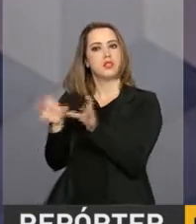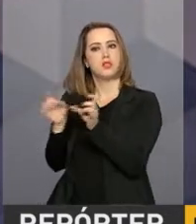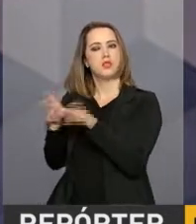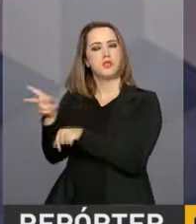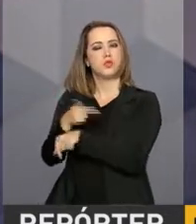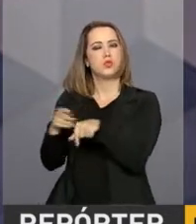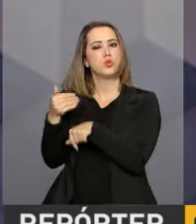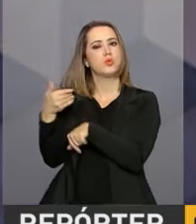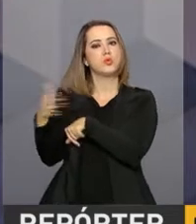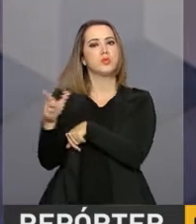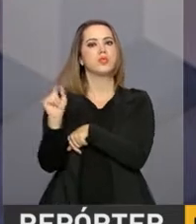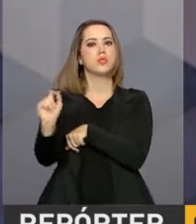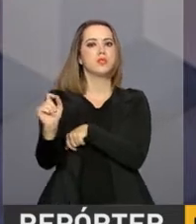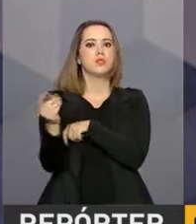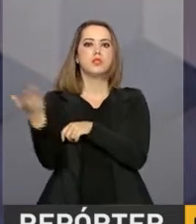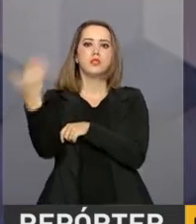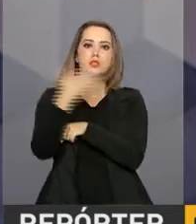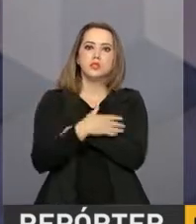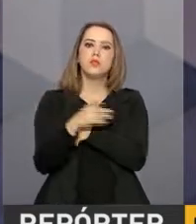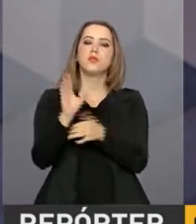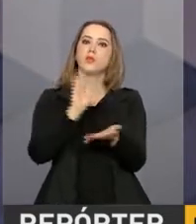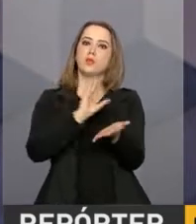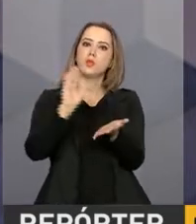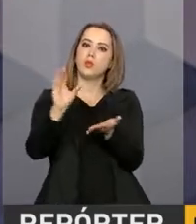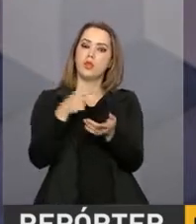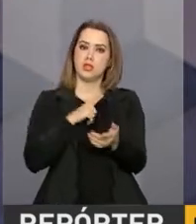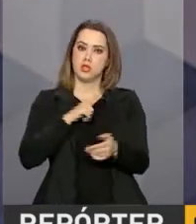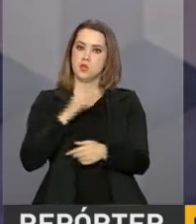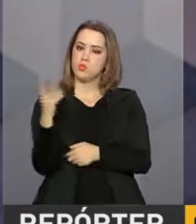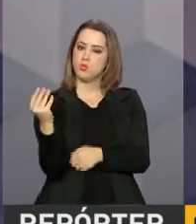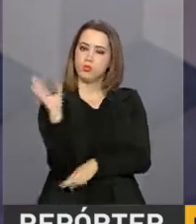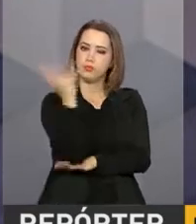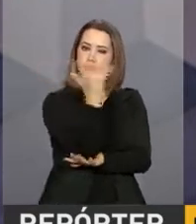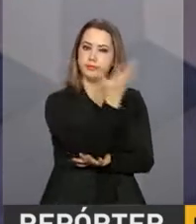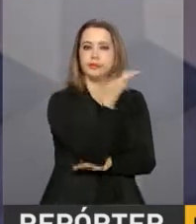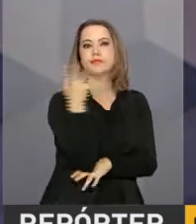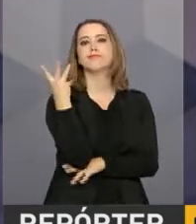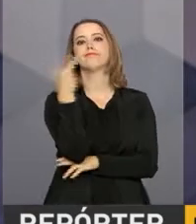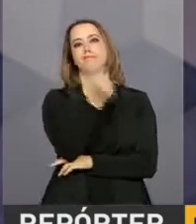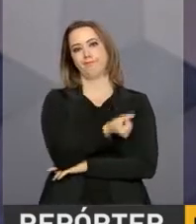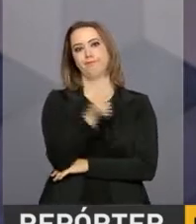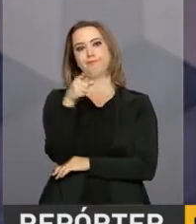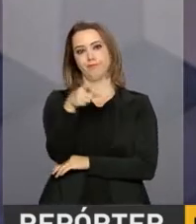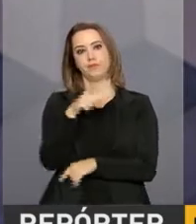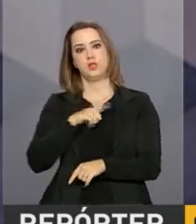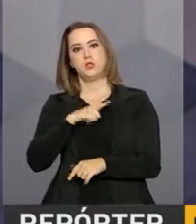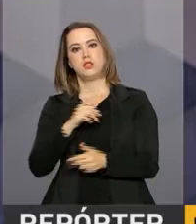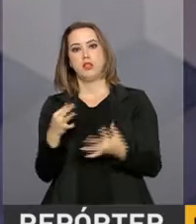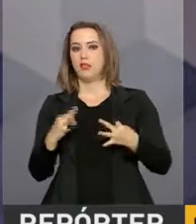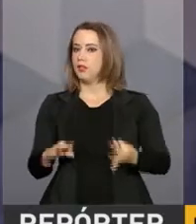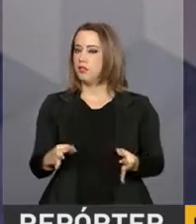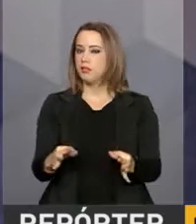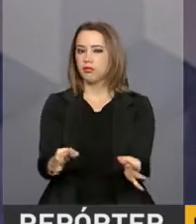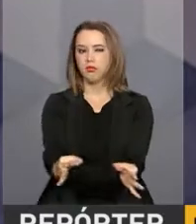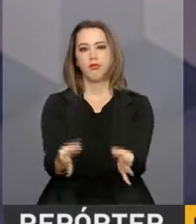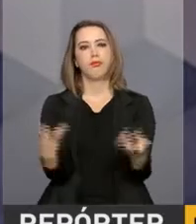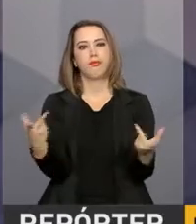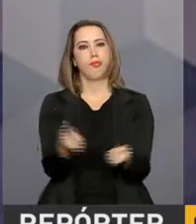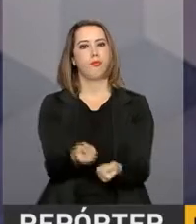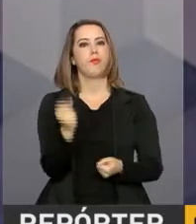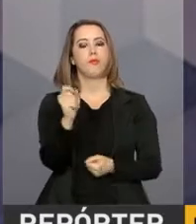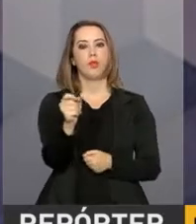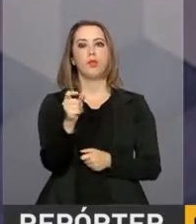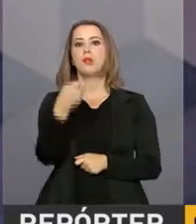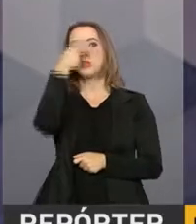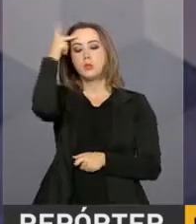da combinação de termos recursos naturais disponíveis em abundância, tecnologia de ponta,